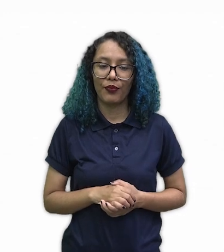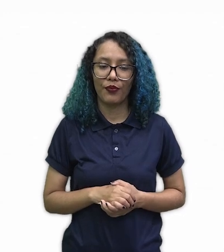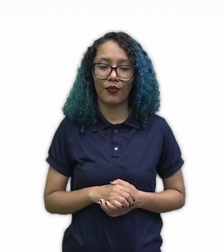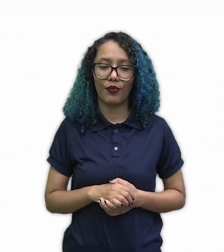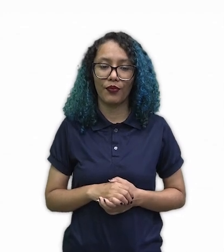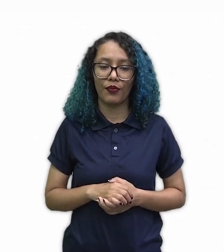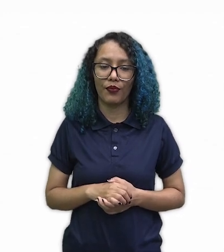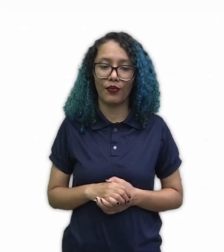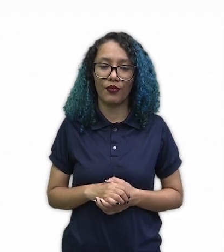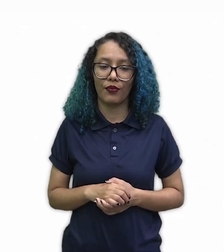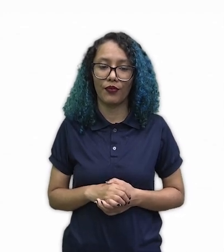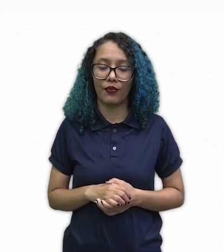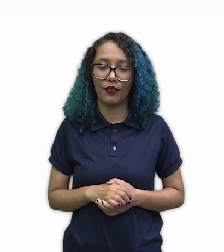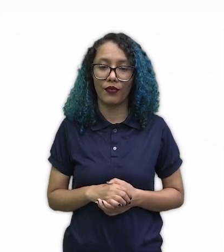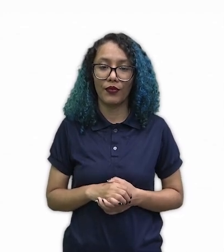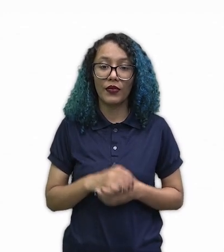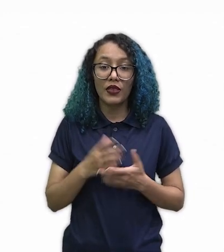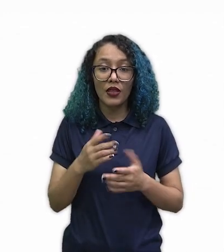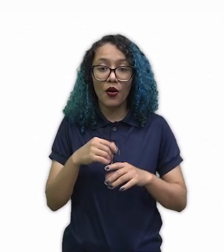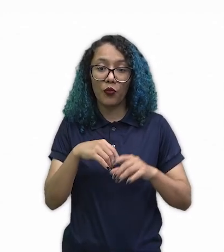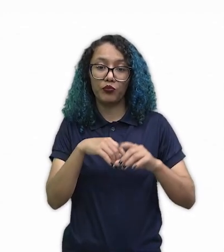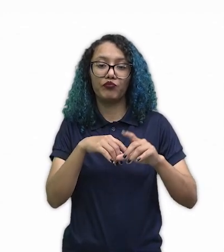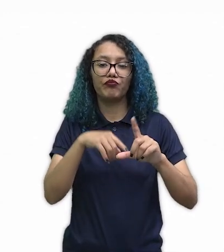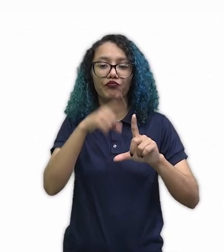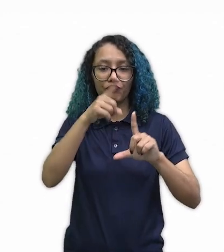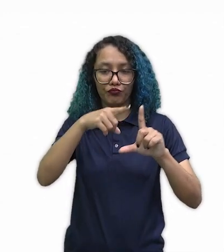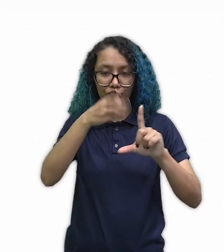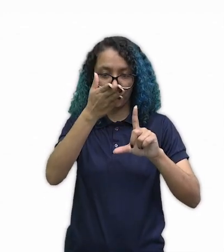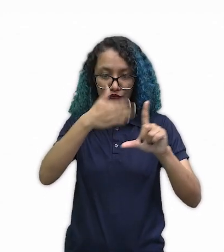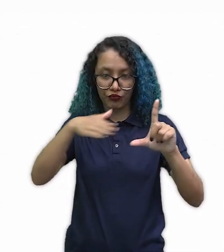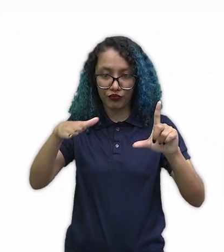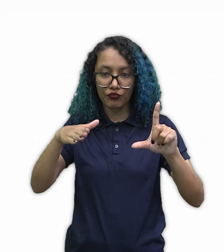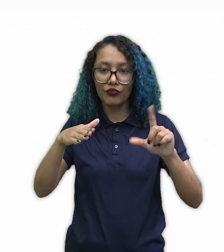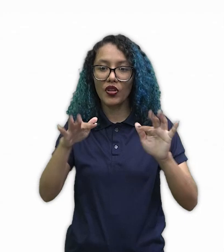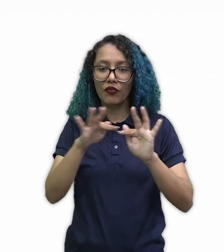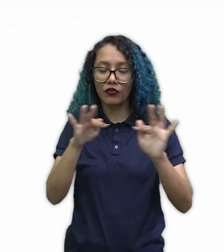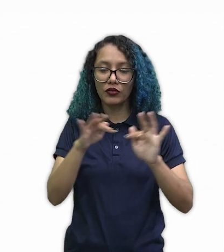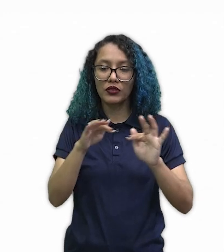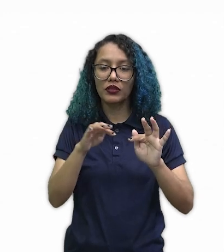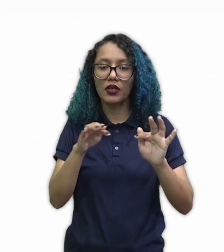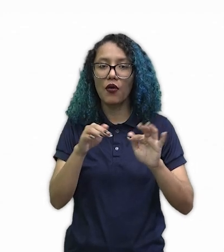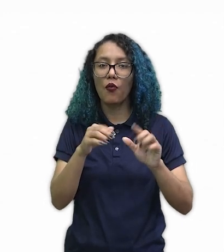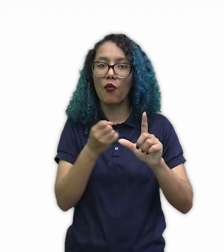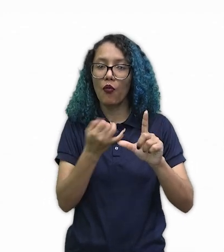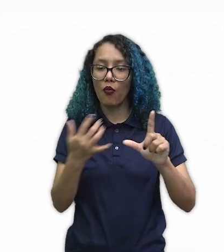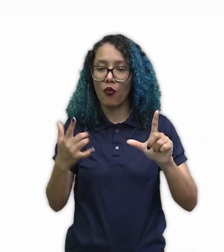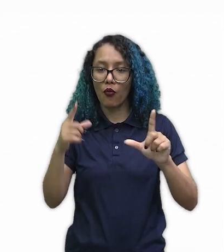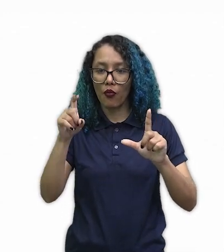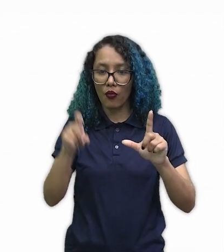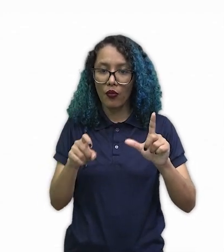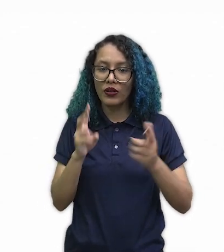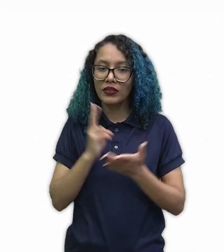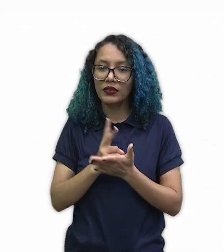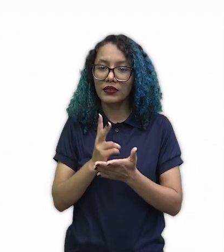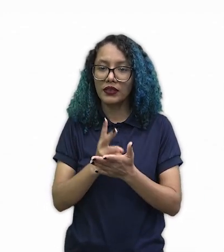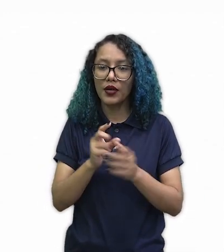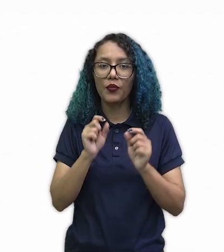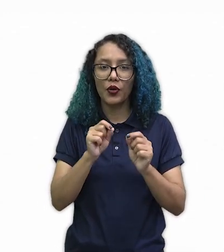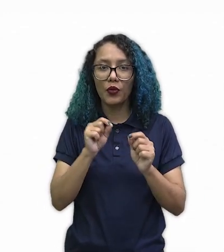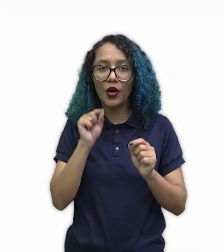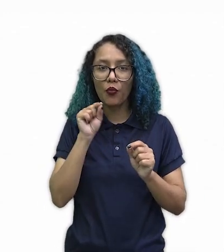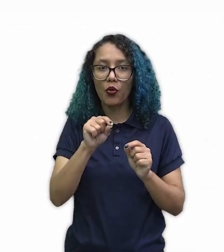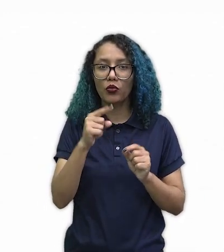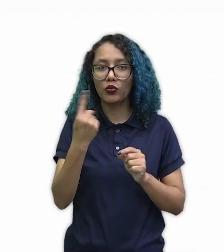Primeira delas, o gráfico da função logarítmica, ela sempre vai passar, sempre vai passar